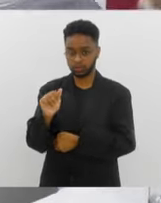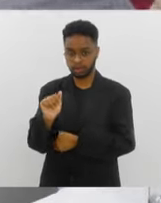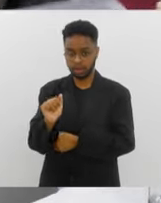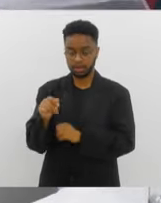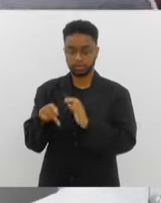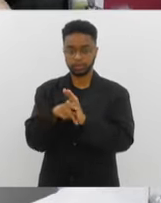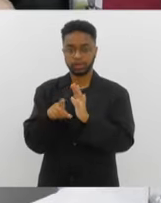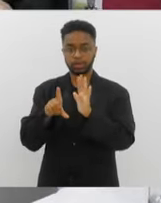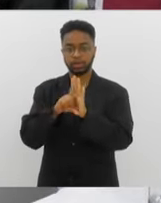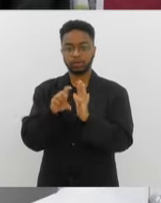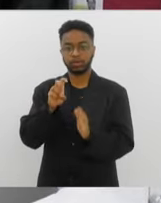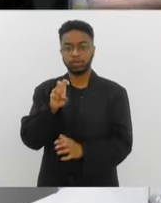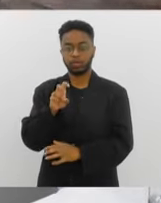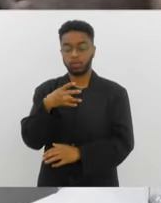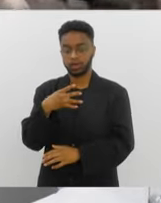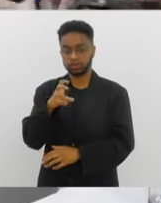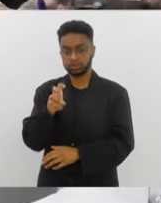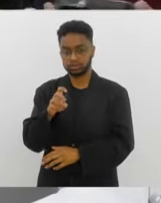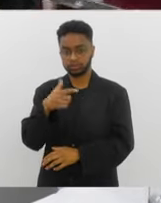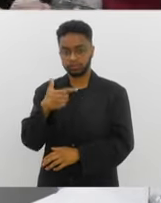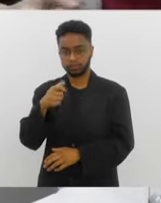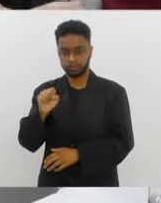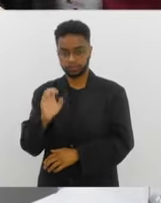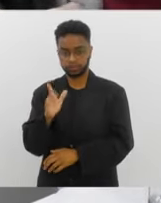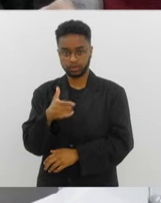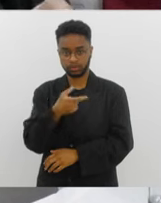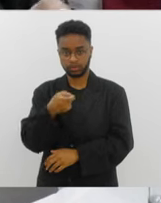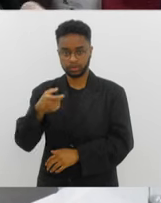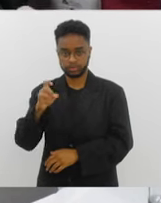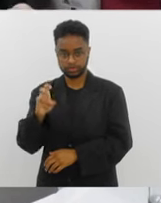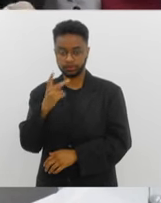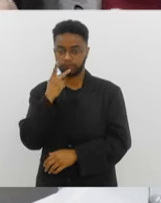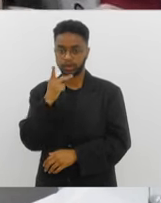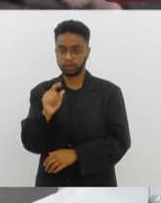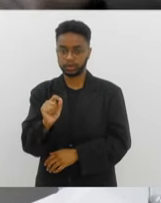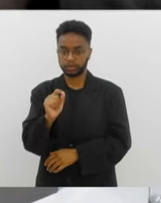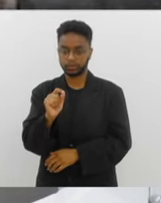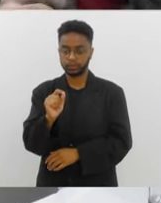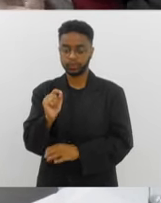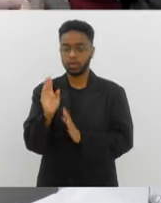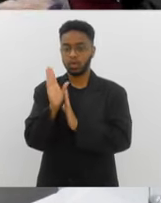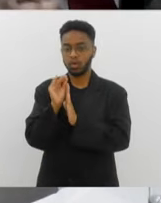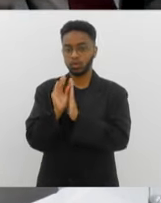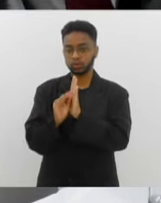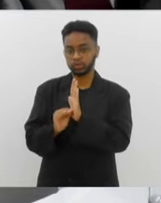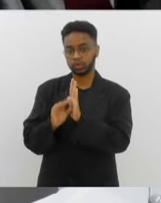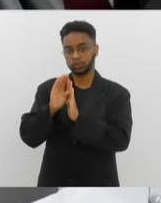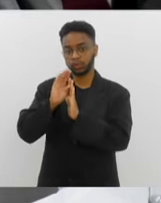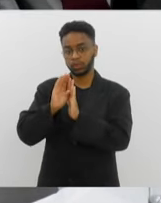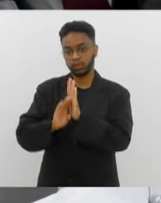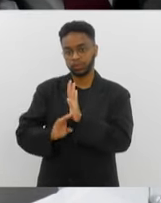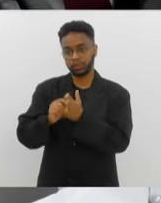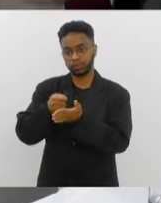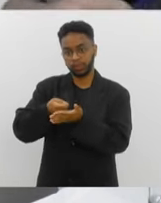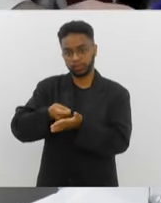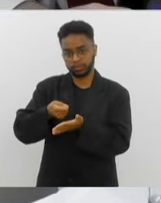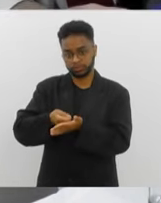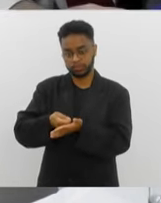Lei 4528 de 2005 dispõe é que os conteúdos curriculares